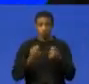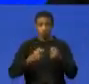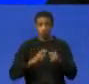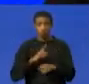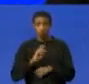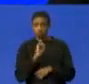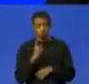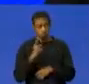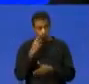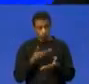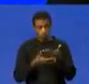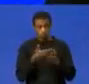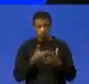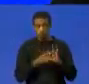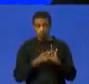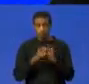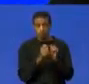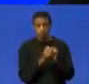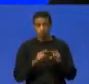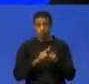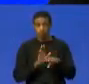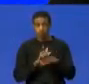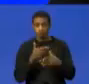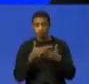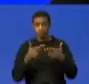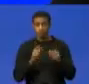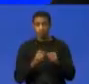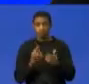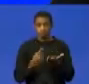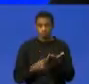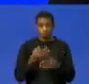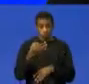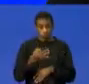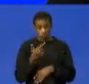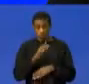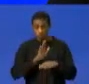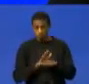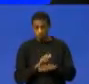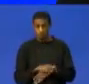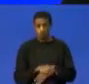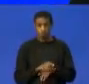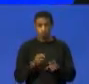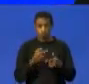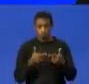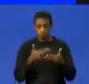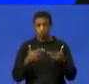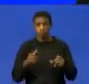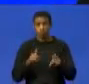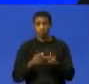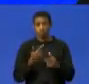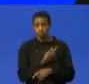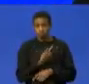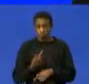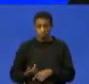compor entre si uma rede de atenção que dê conta dessas ações. E o Estado vai entrar de